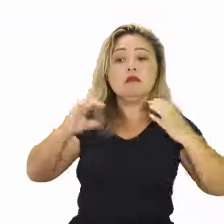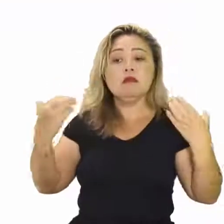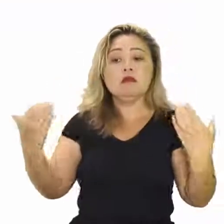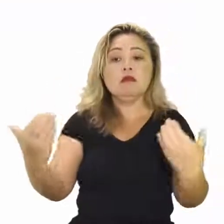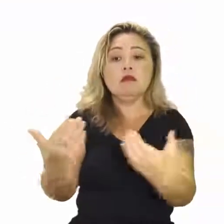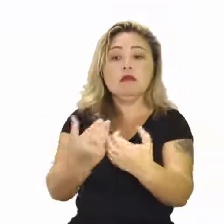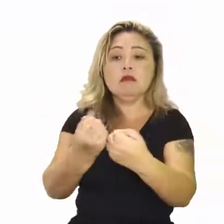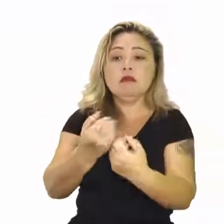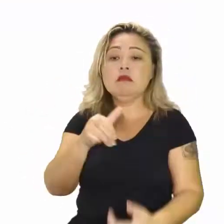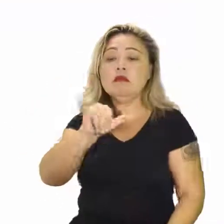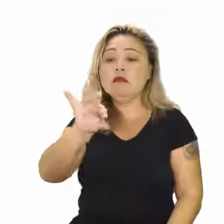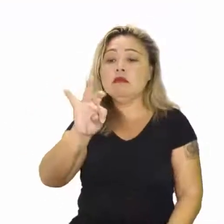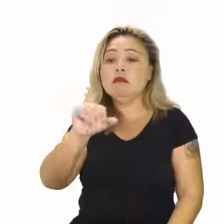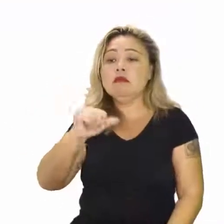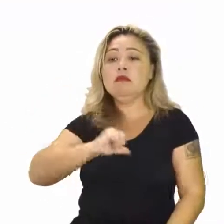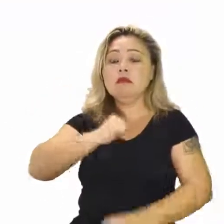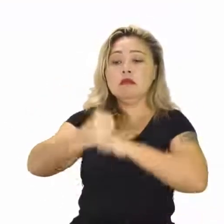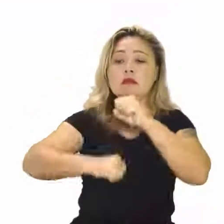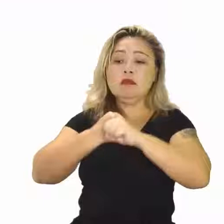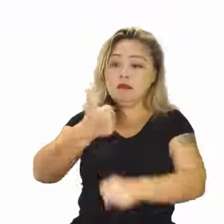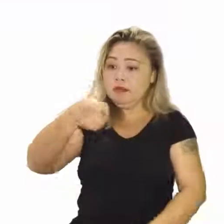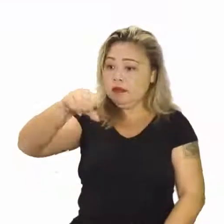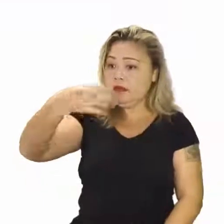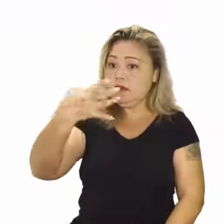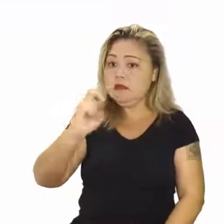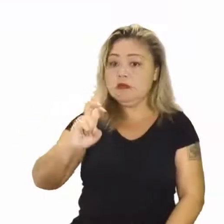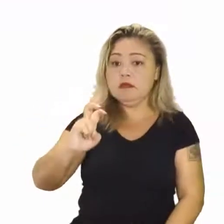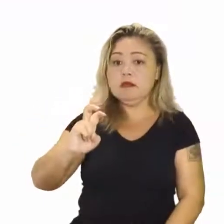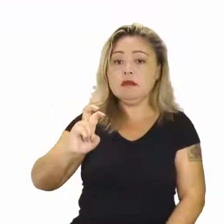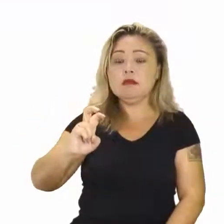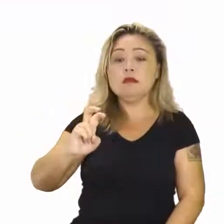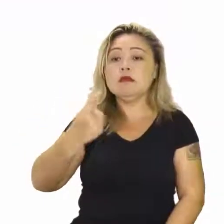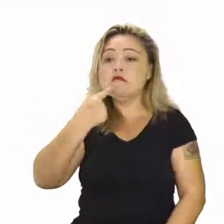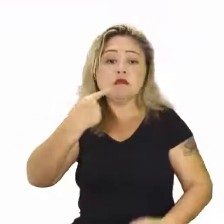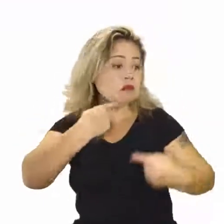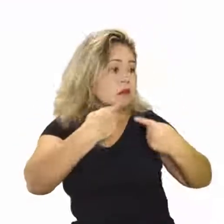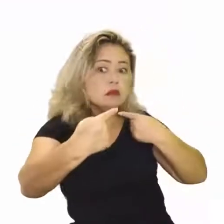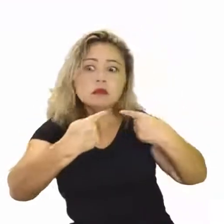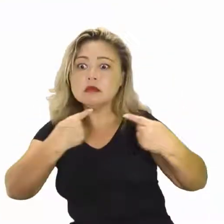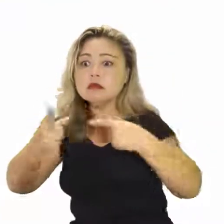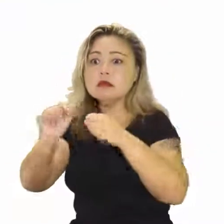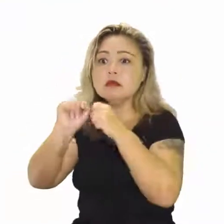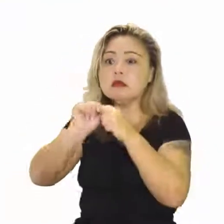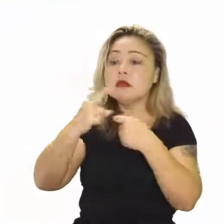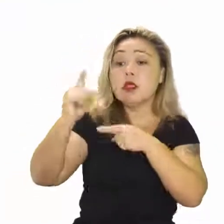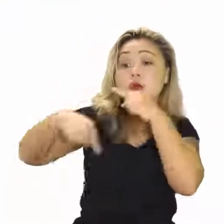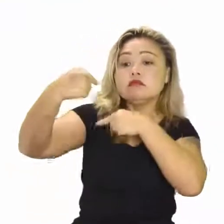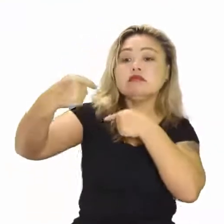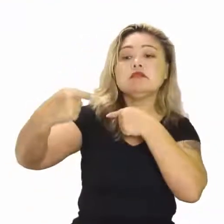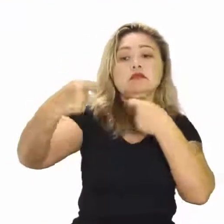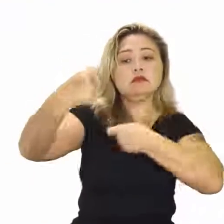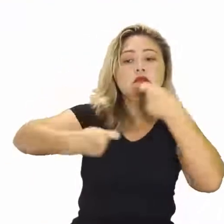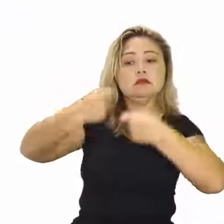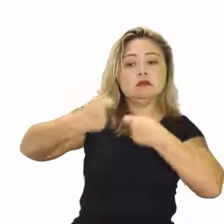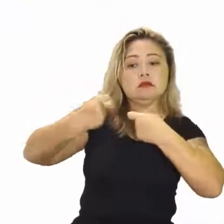de Yalta em 1945, onde debateram o mundo pós-guerra.